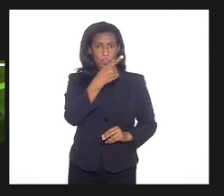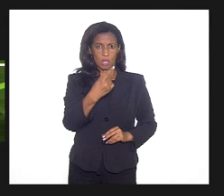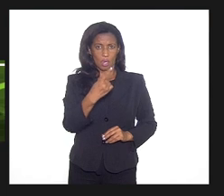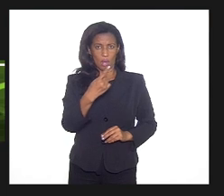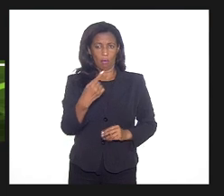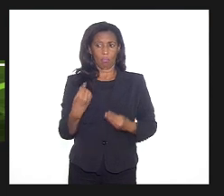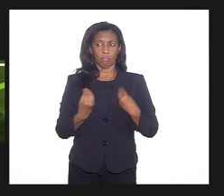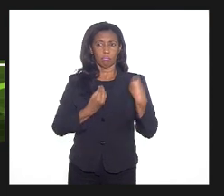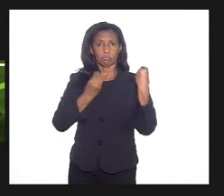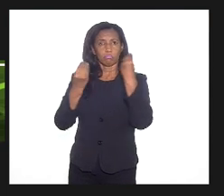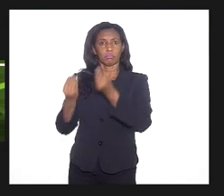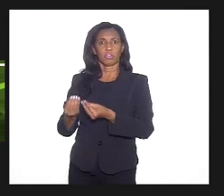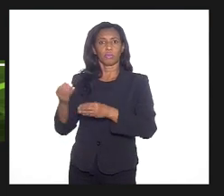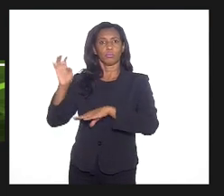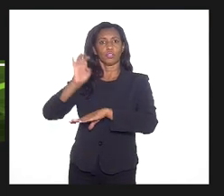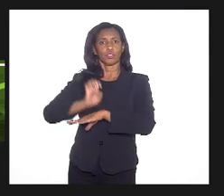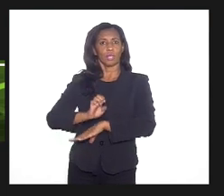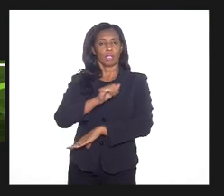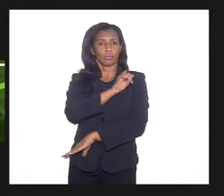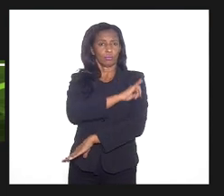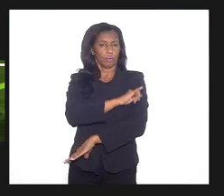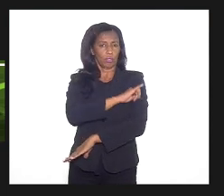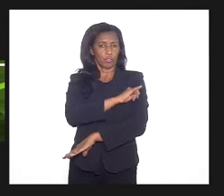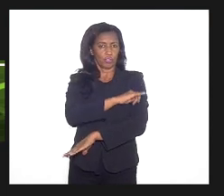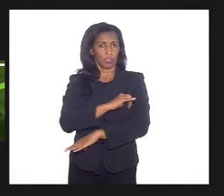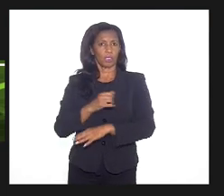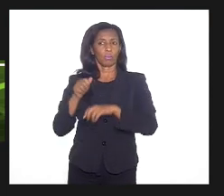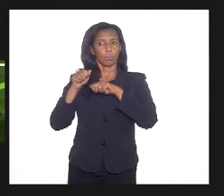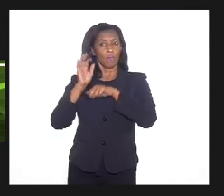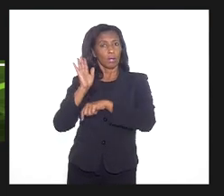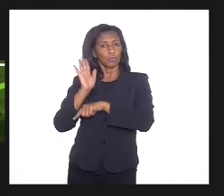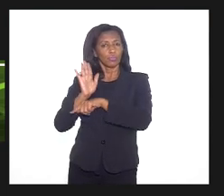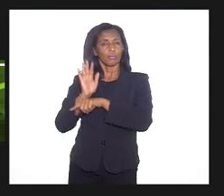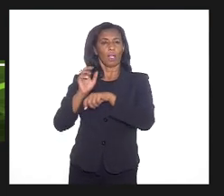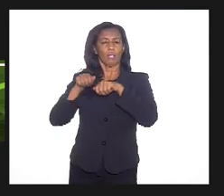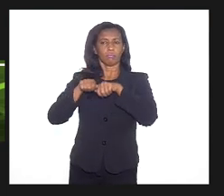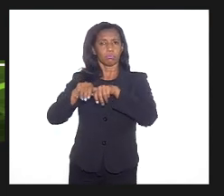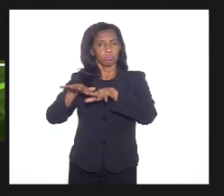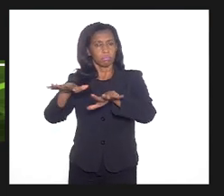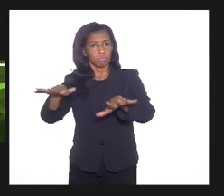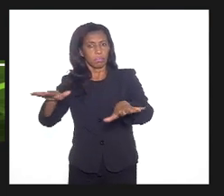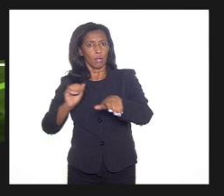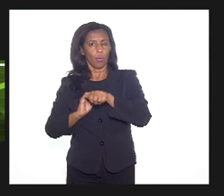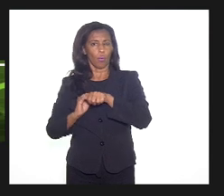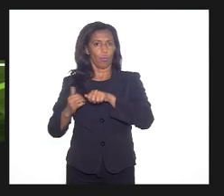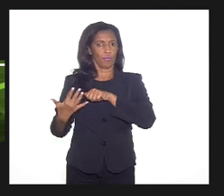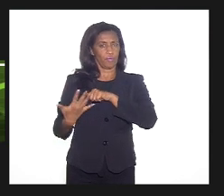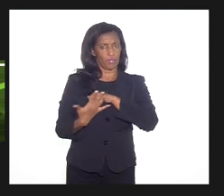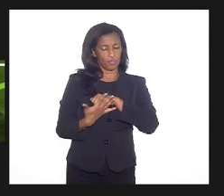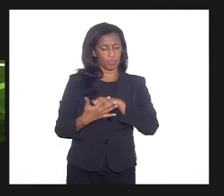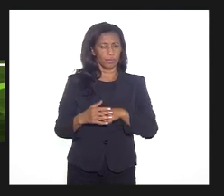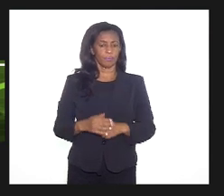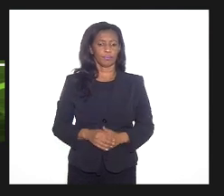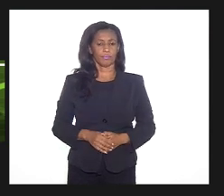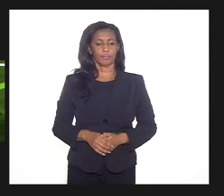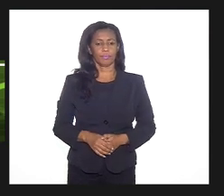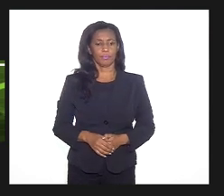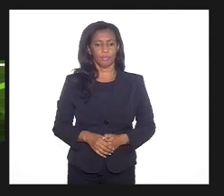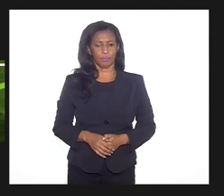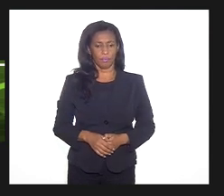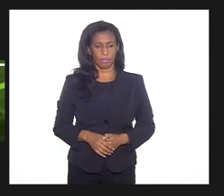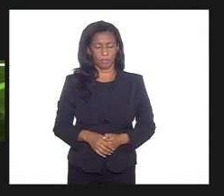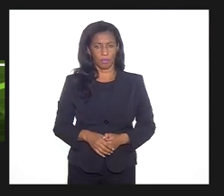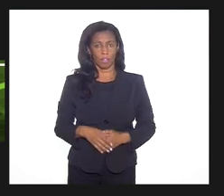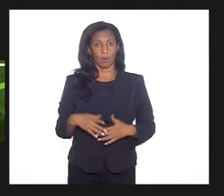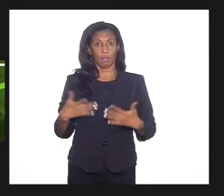do Rio de Janeiro para fazer face à pandemia, para compensação, né? E fazendo